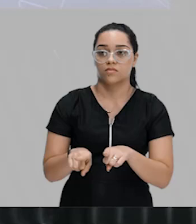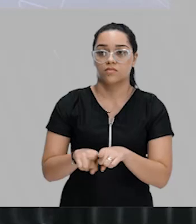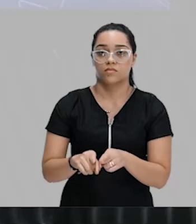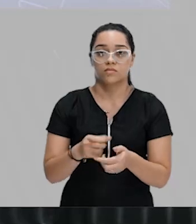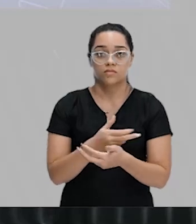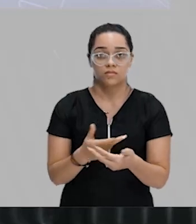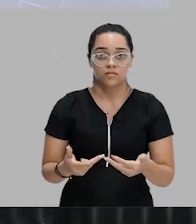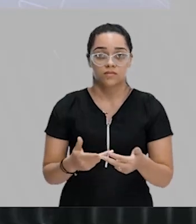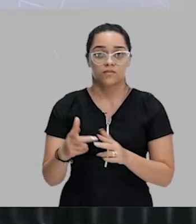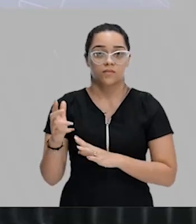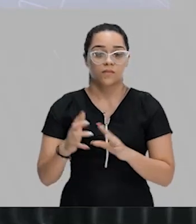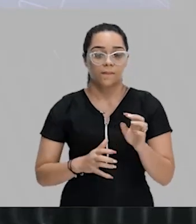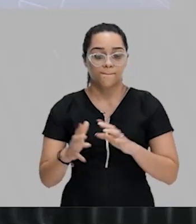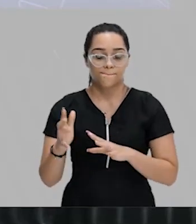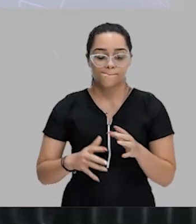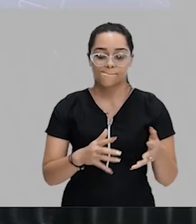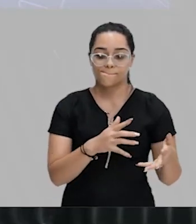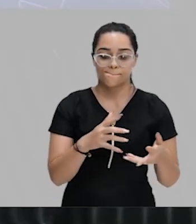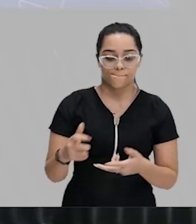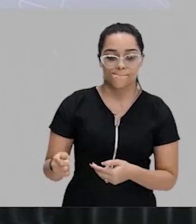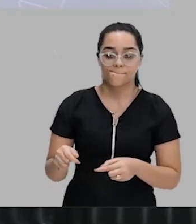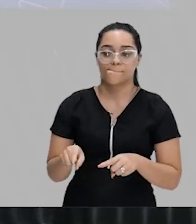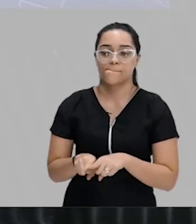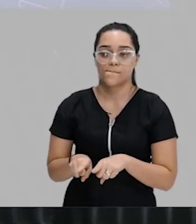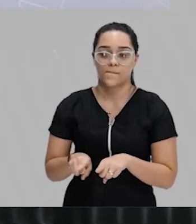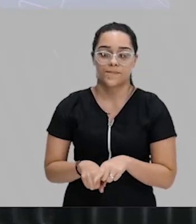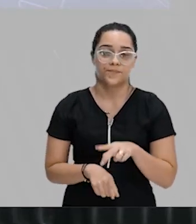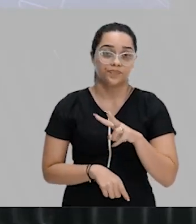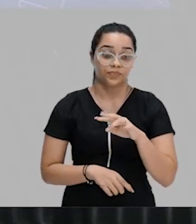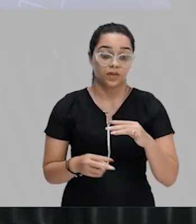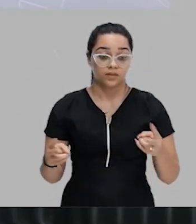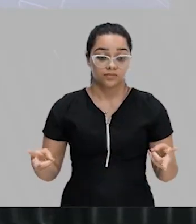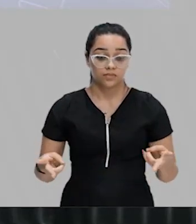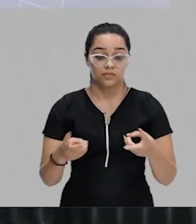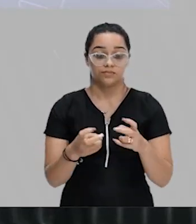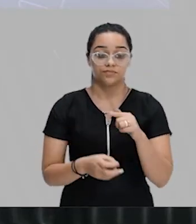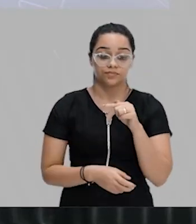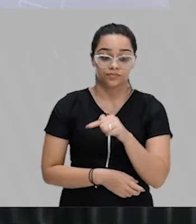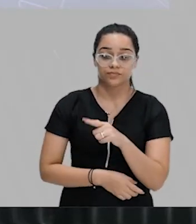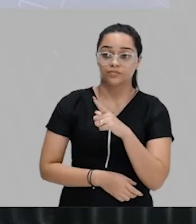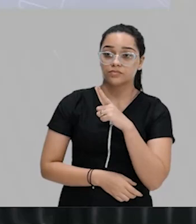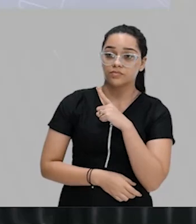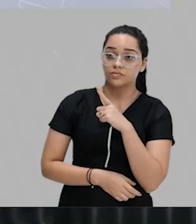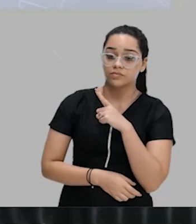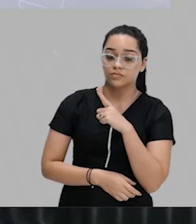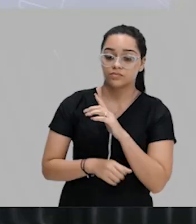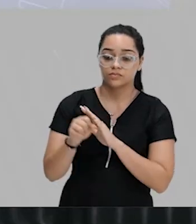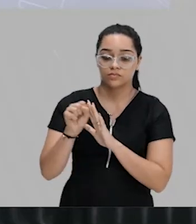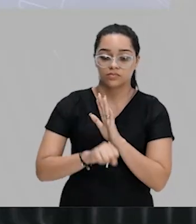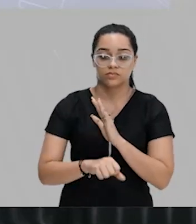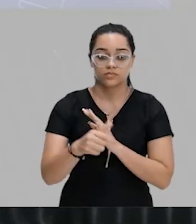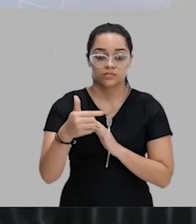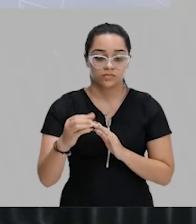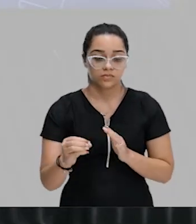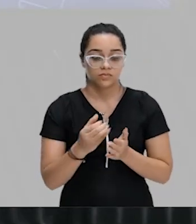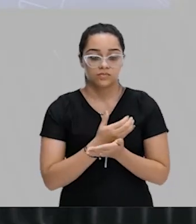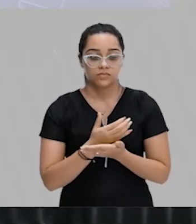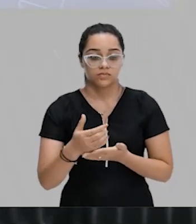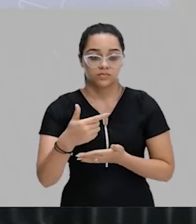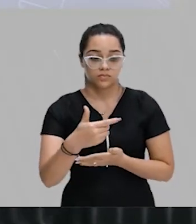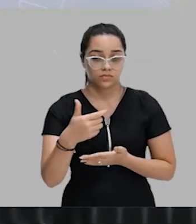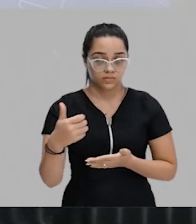conflitos mundiais. Iremos observar que esse final do século XX e o início do século